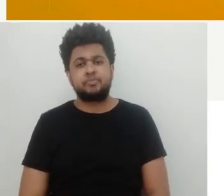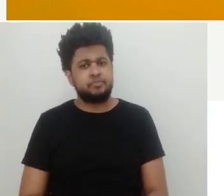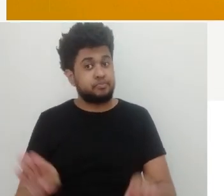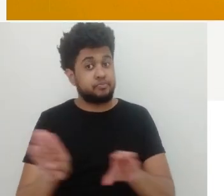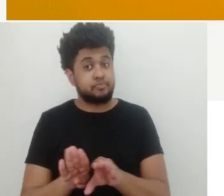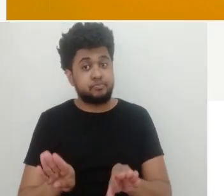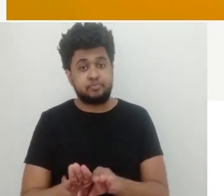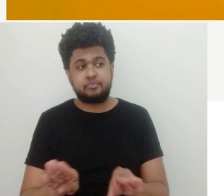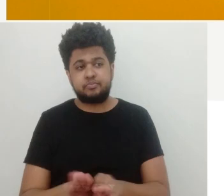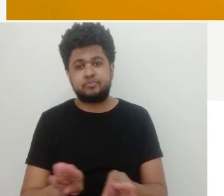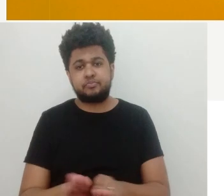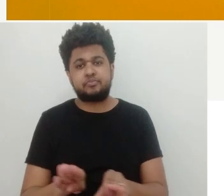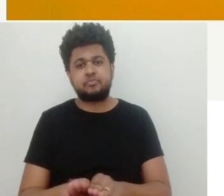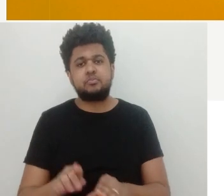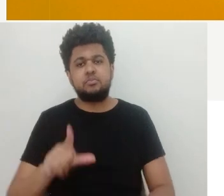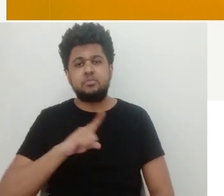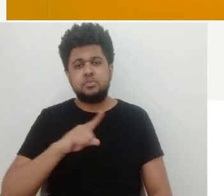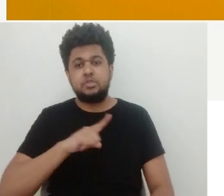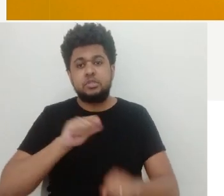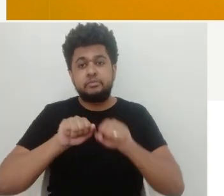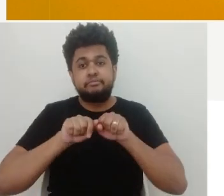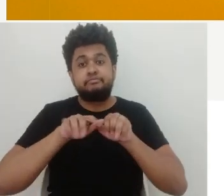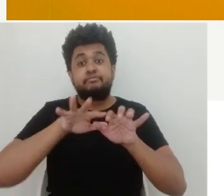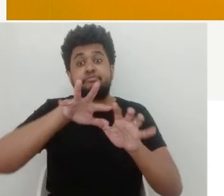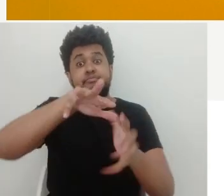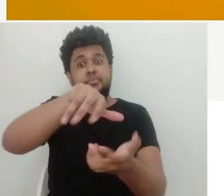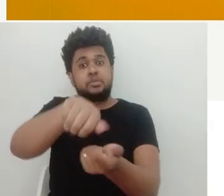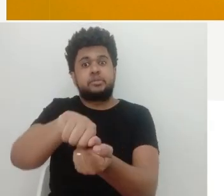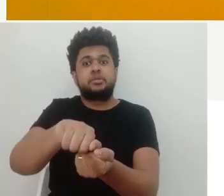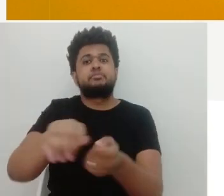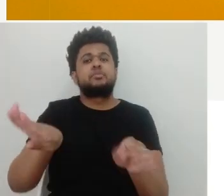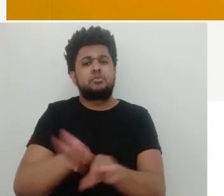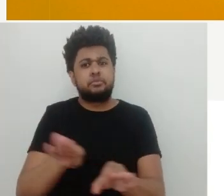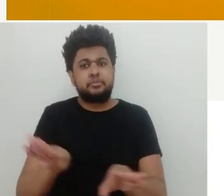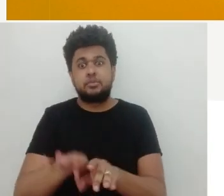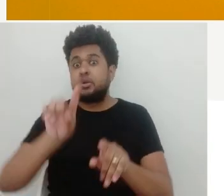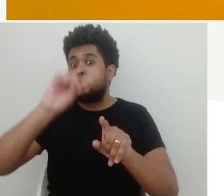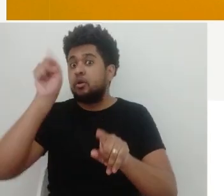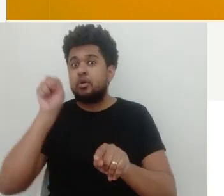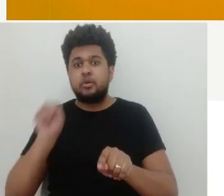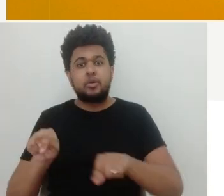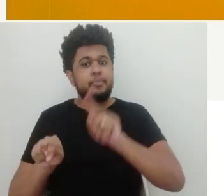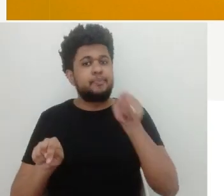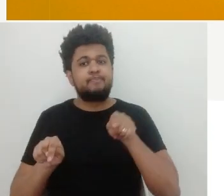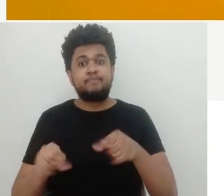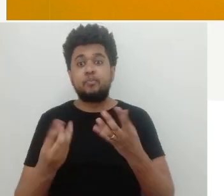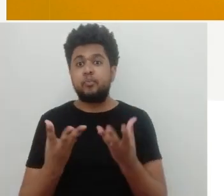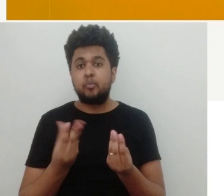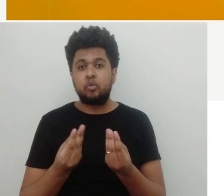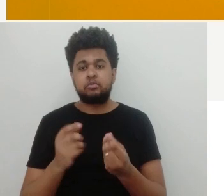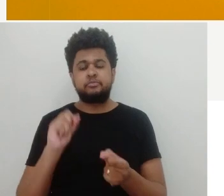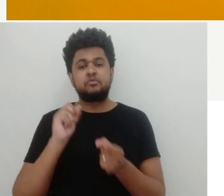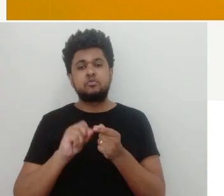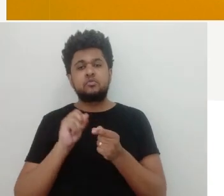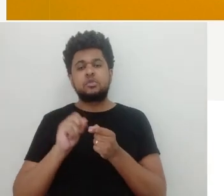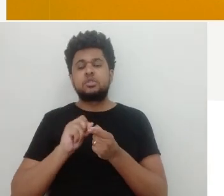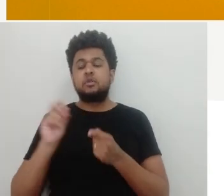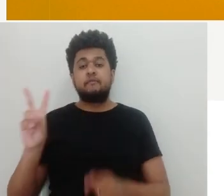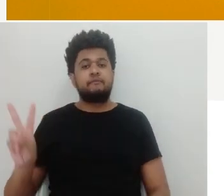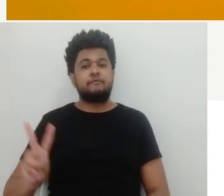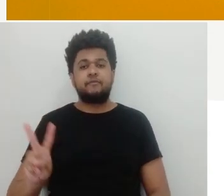pandemia, de múltiplas incertezas, nos fazem valorizar mais a possibilidade